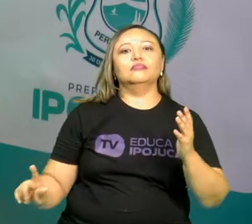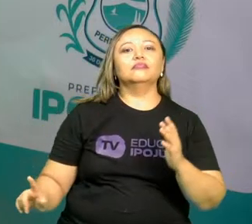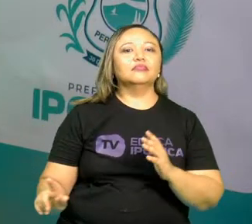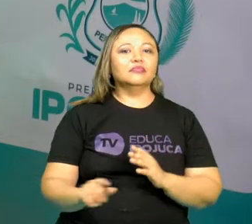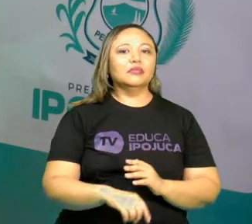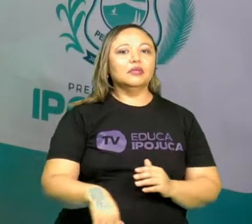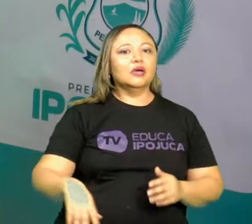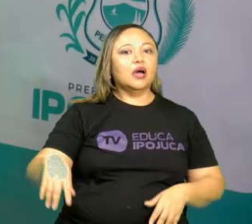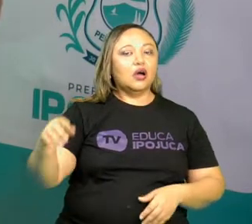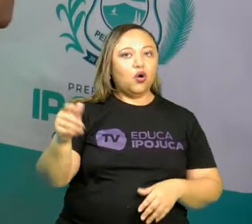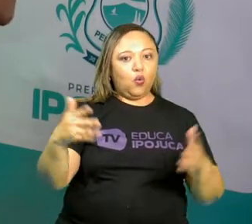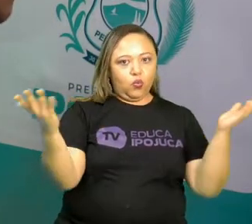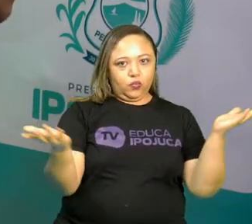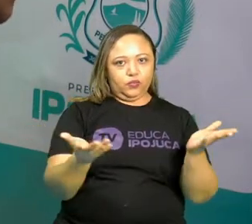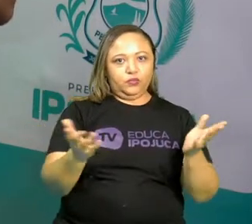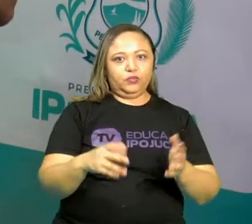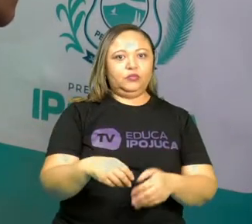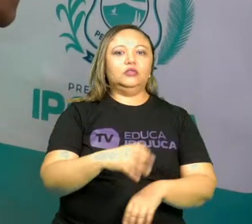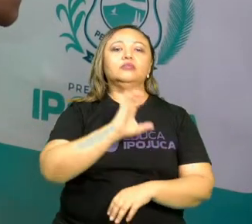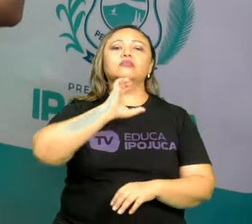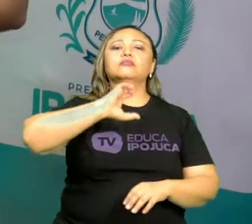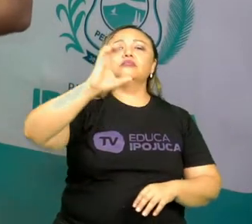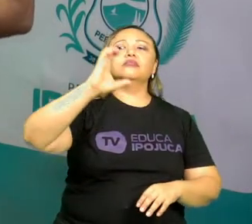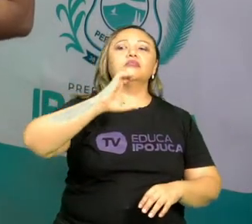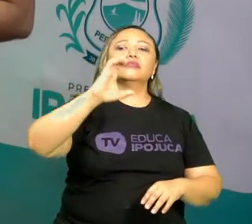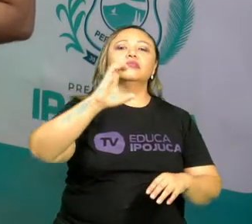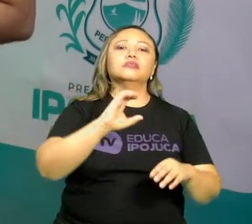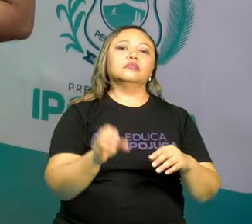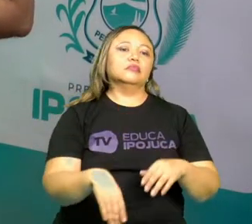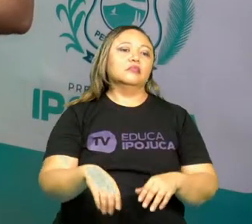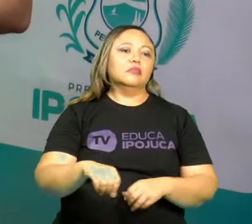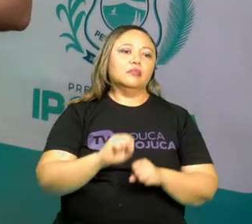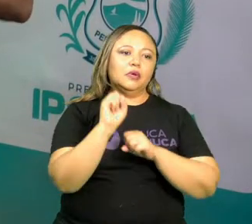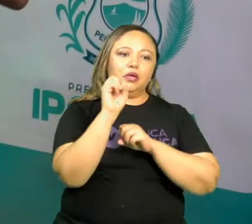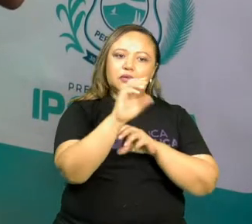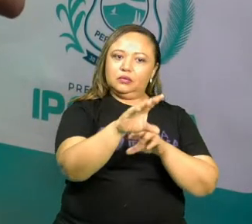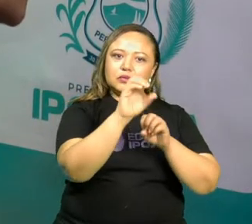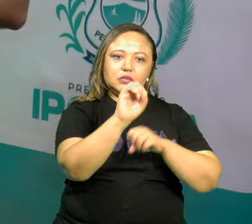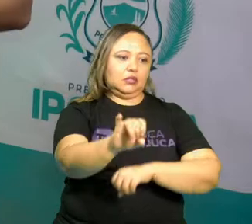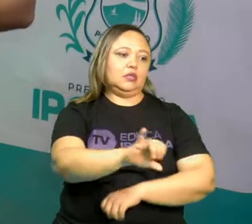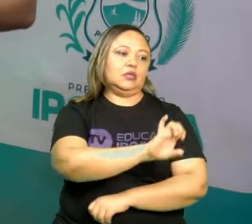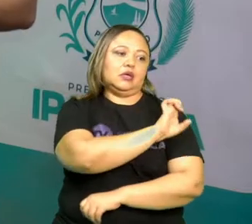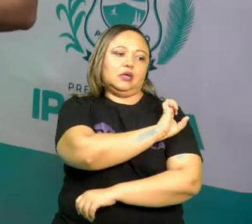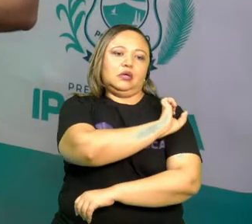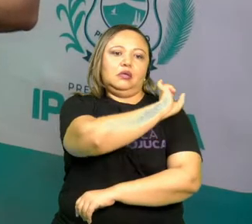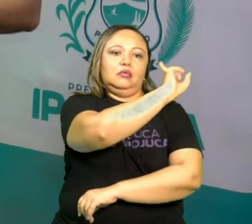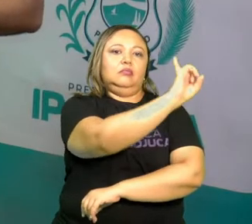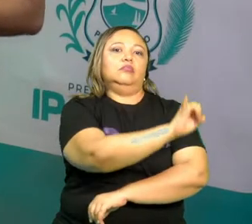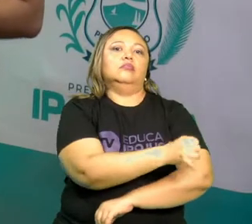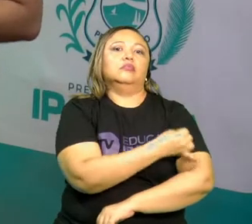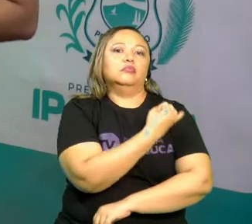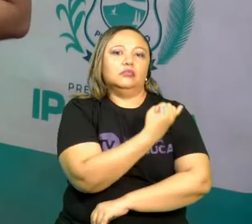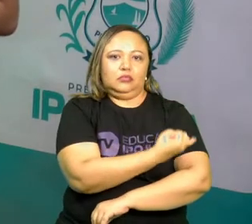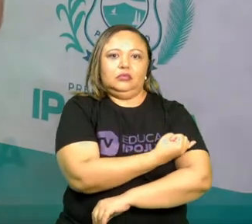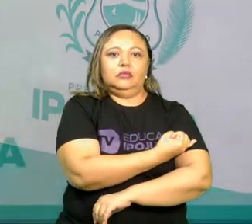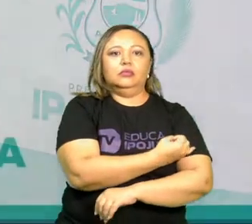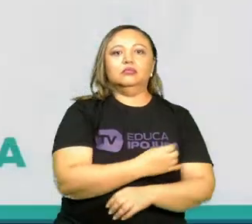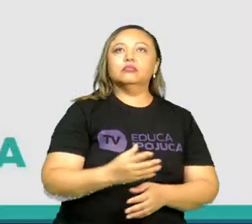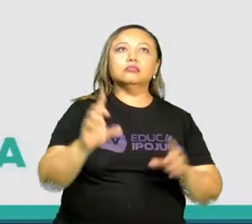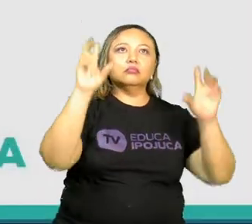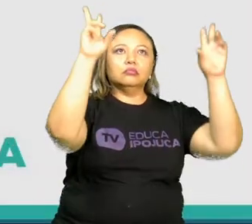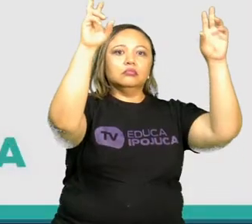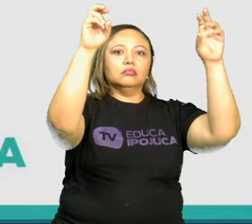Sendo assim, a aula de hoje é de Ciências para Educação de Jovens e Adultos, fase 1. Com o tema,